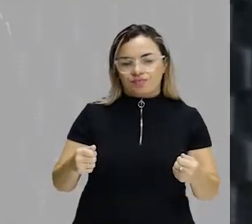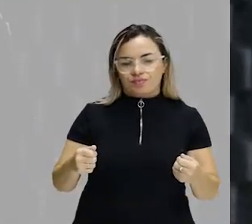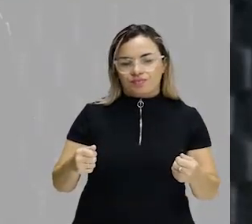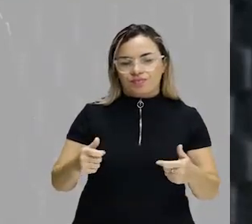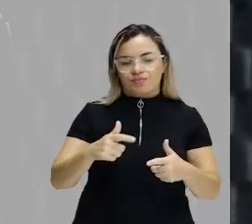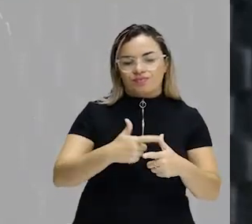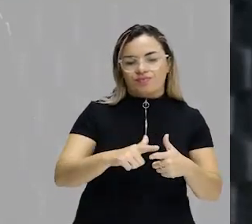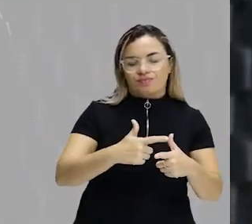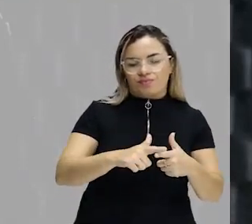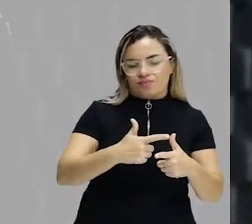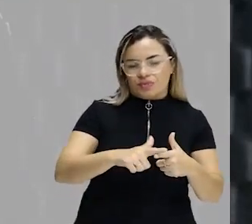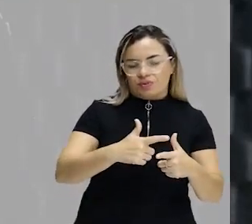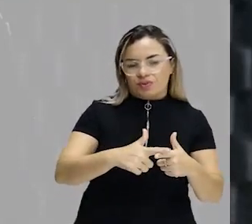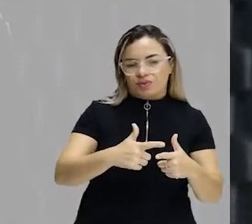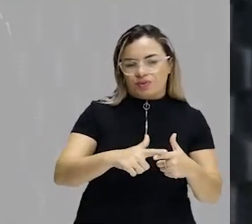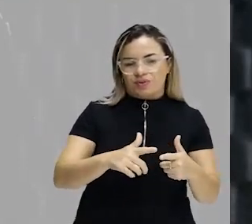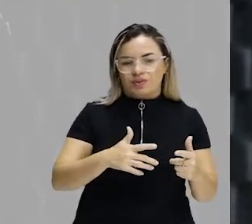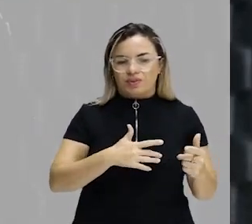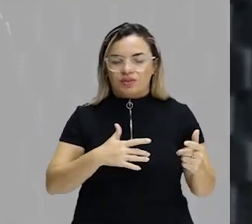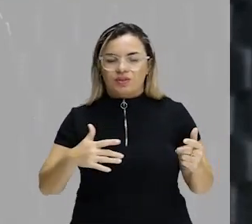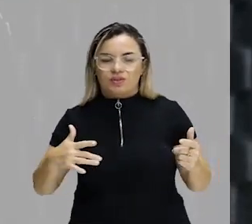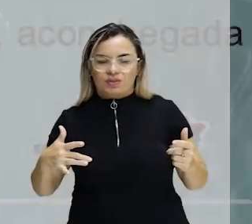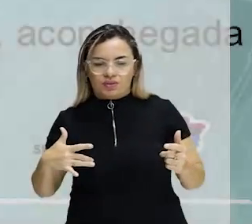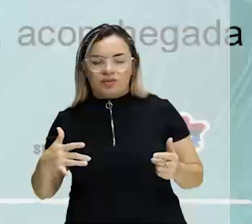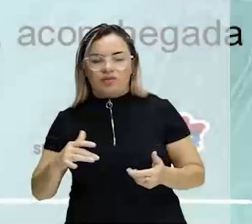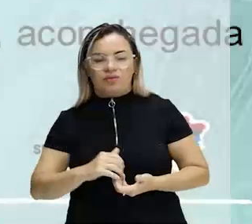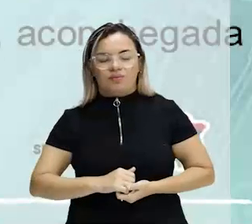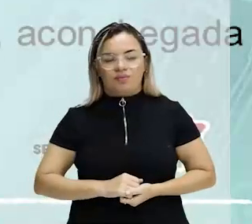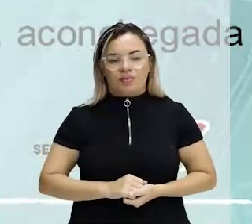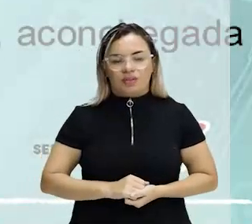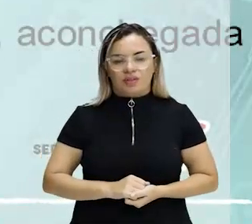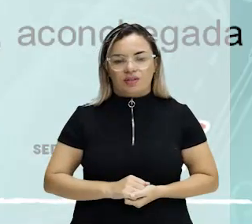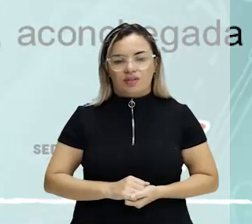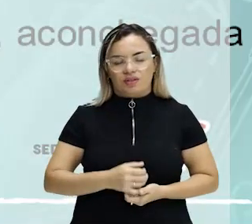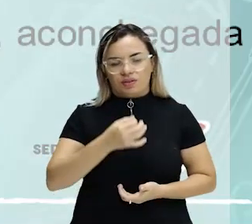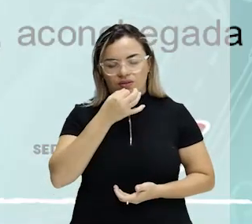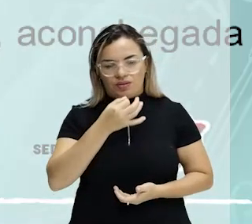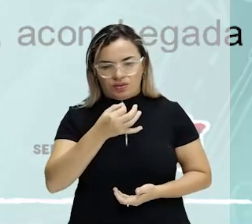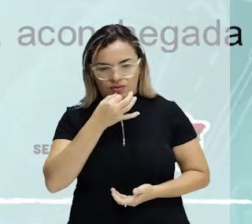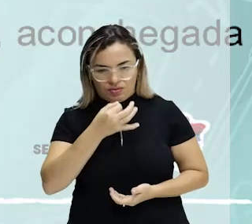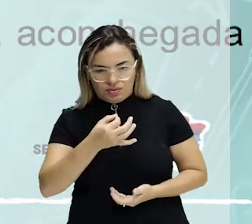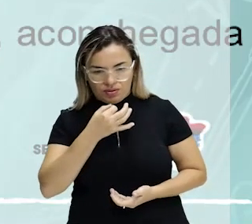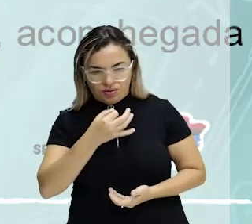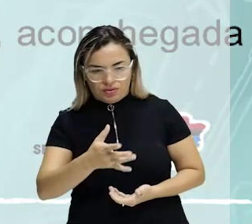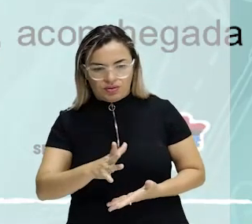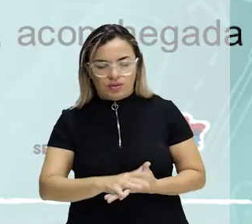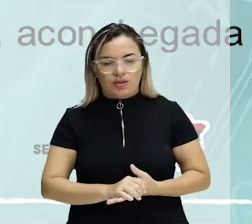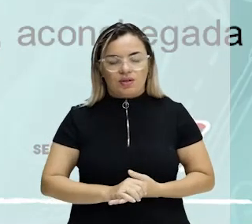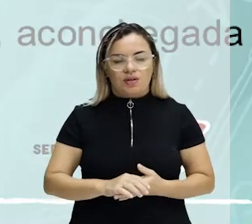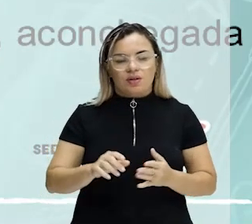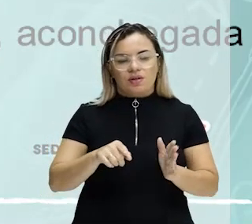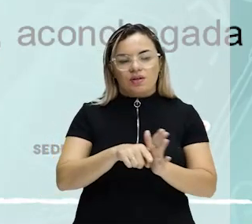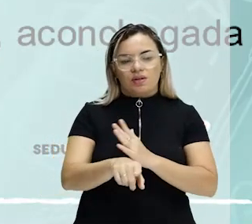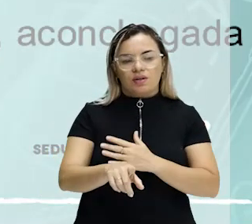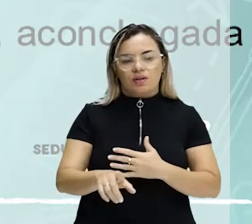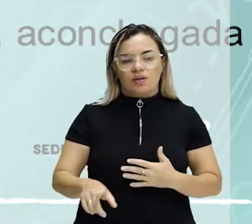autor critica na cidade de Montes Claros. Aí a pergunta é, né, o comando da questão. Essa palavra que